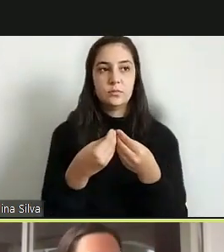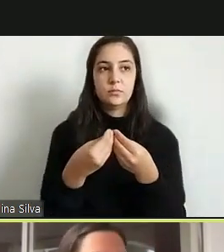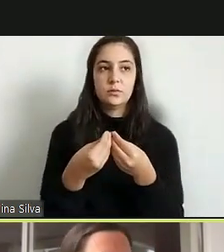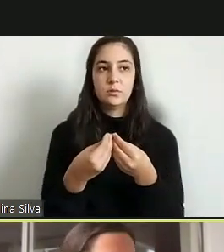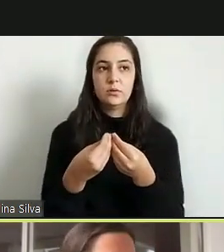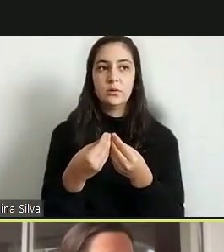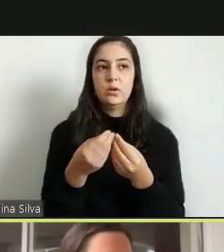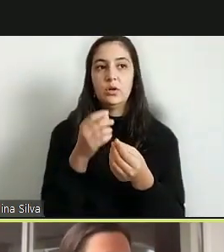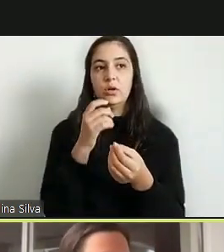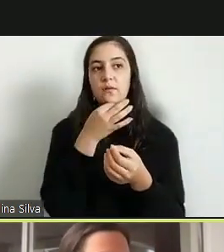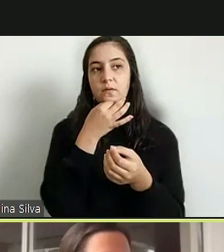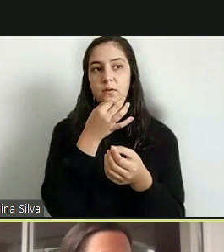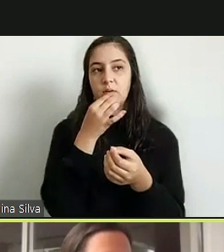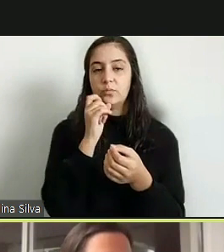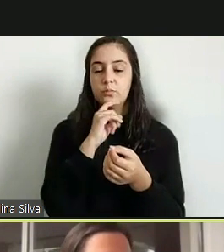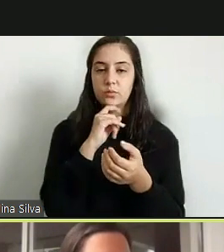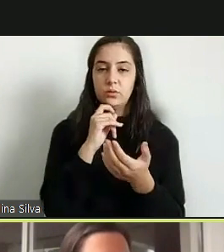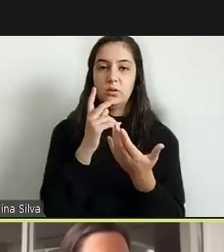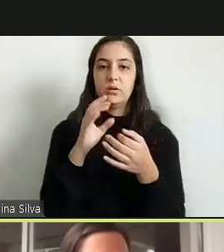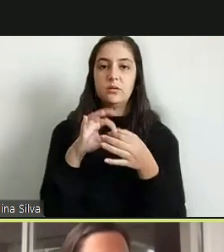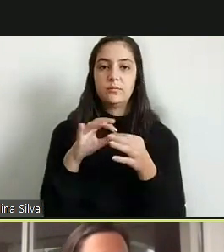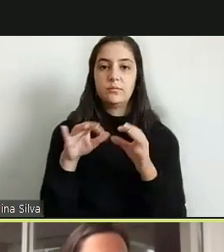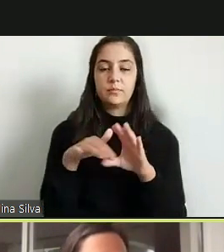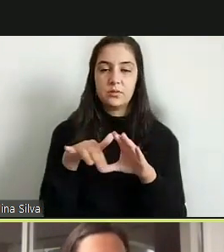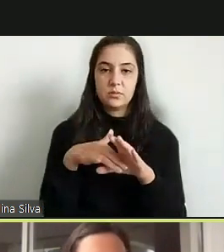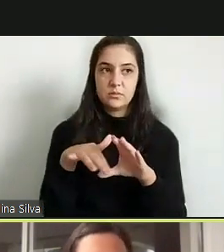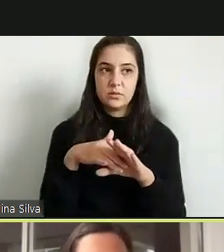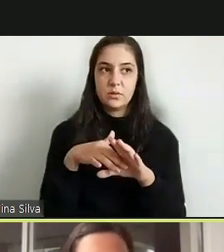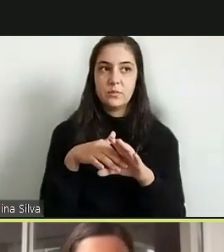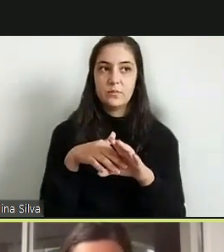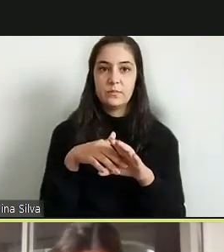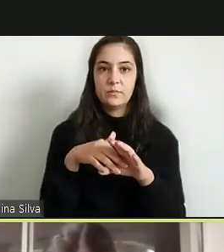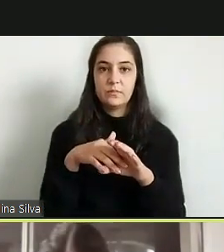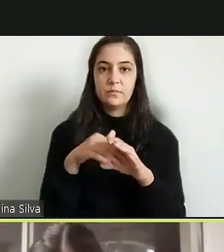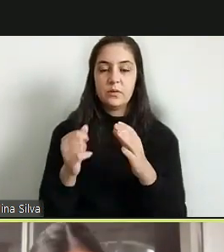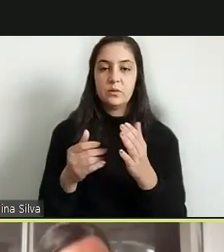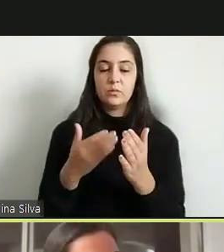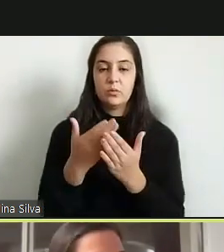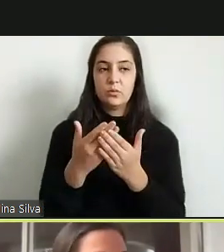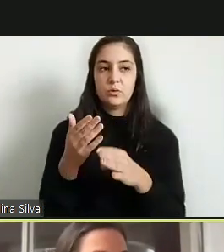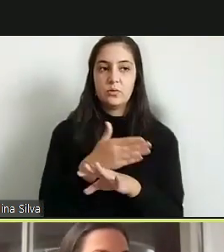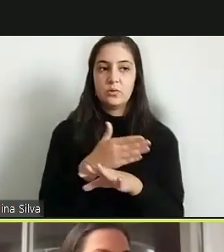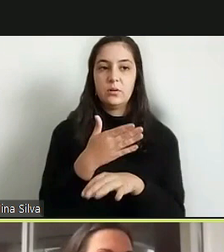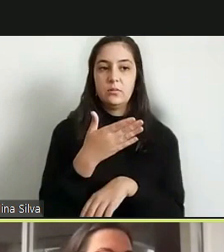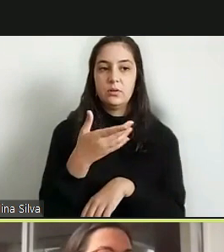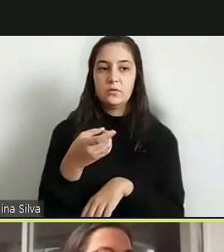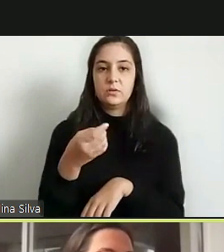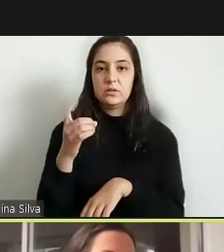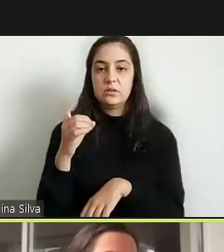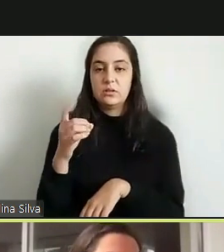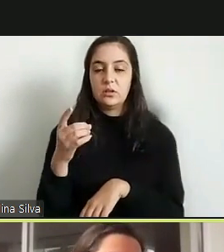podia falar daquilo que é a escada da participação proposta por uma autora já em